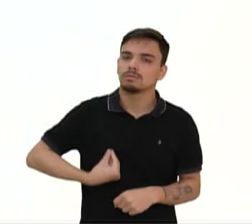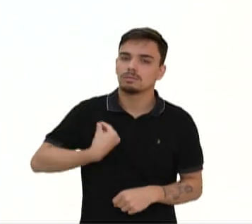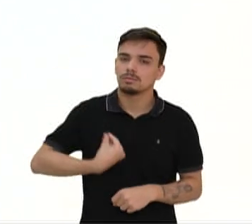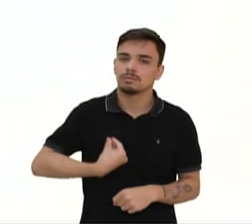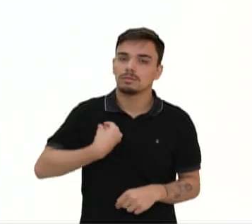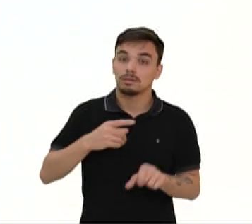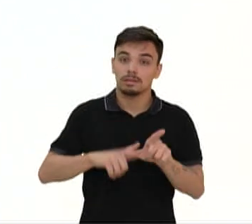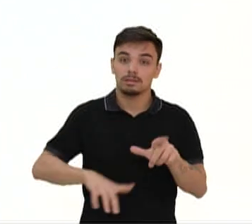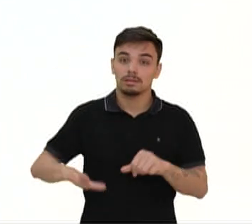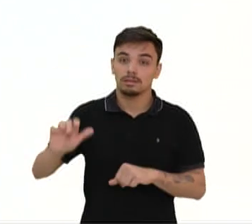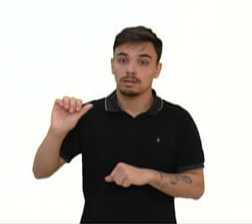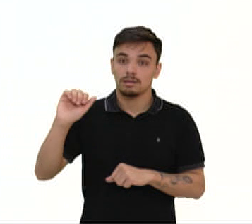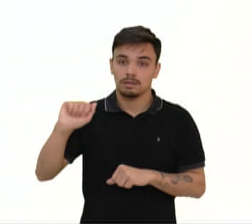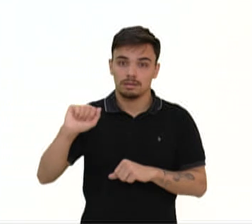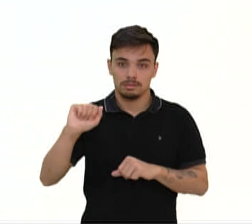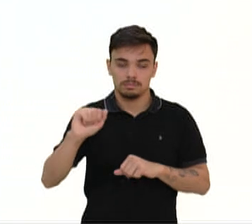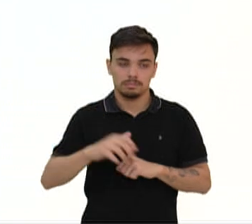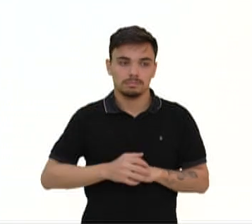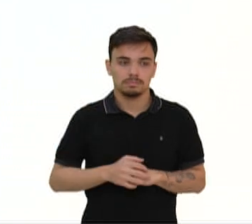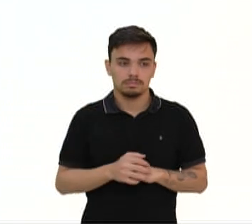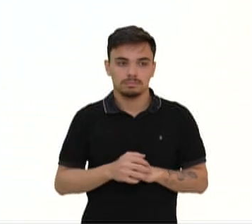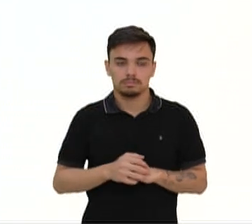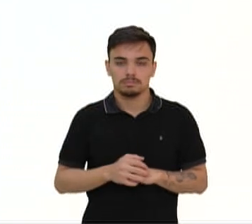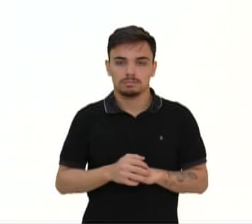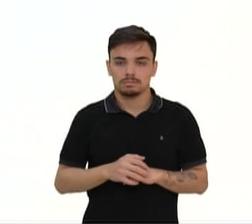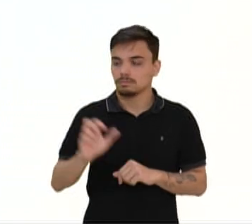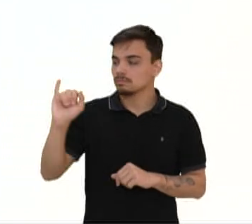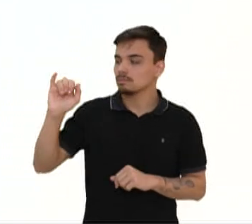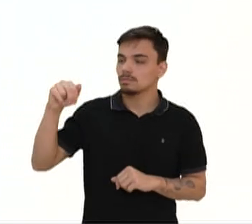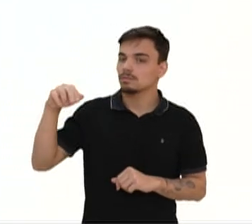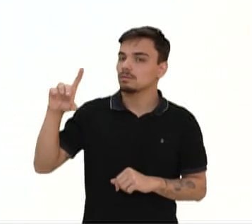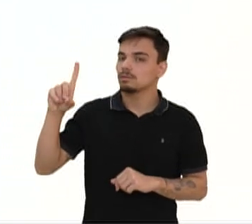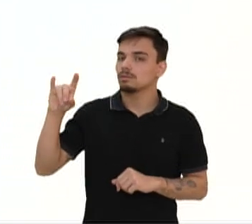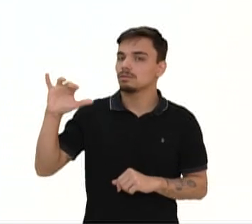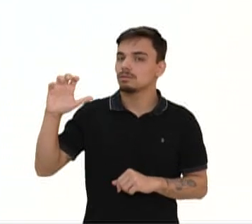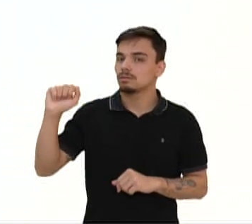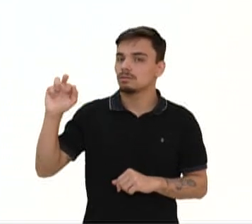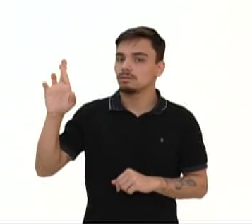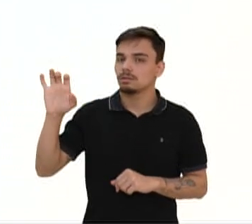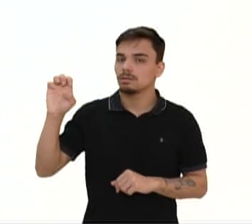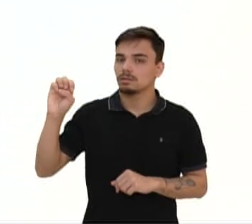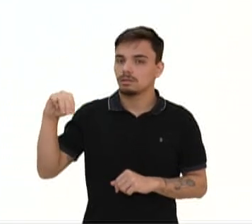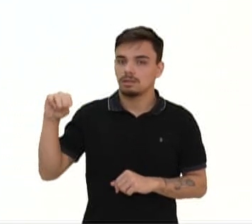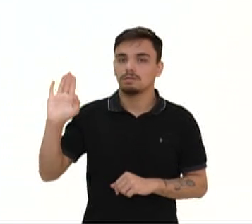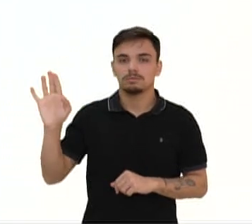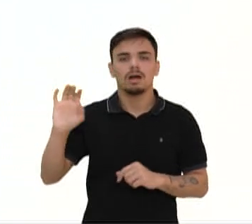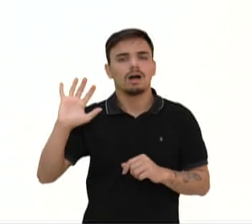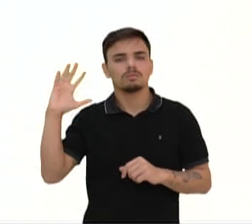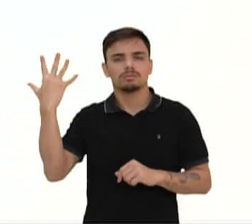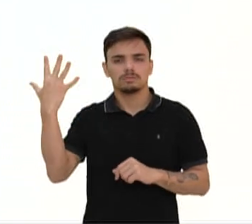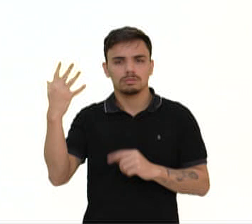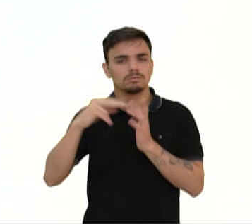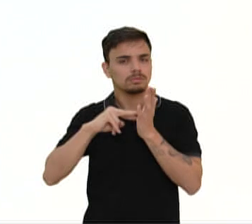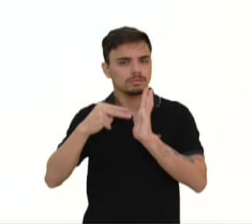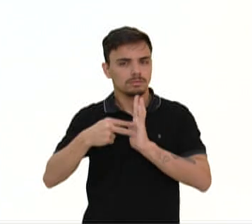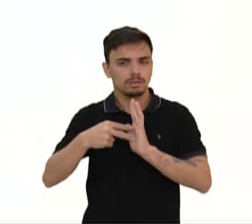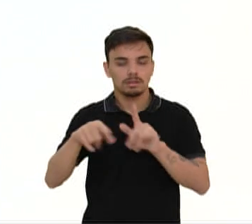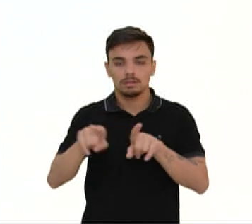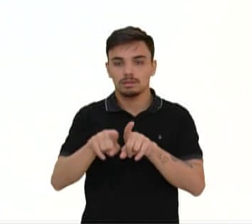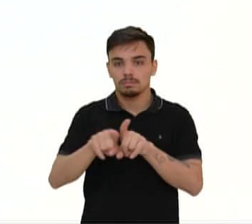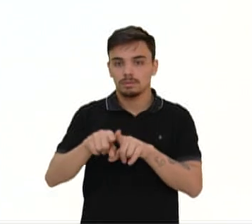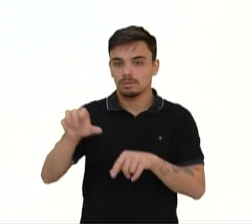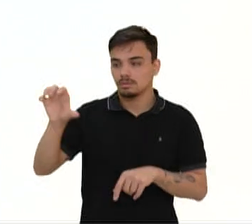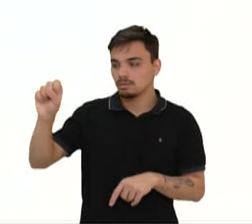presente. Veja, indicaram significa, está dando a ideia de algo que já aconteceu. E seja, é o